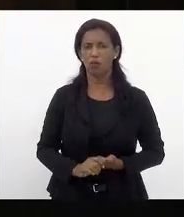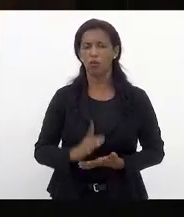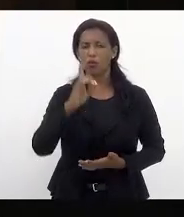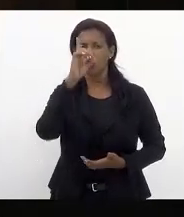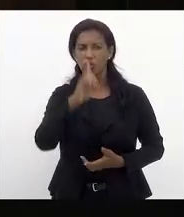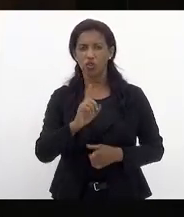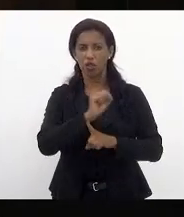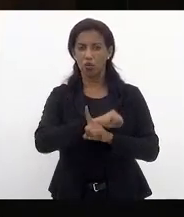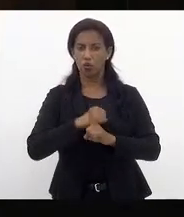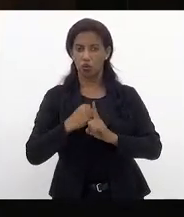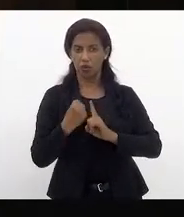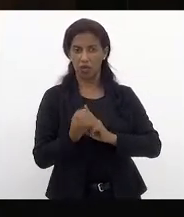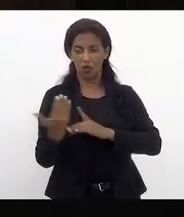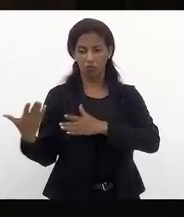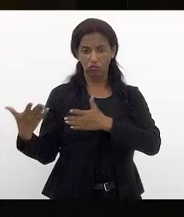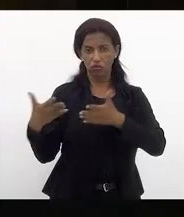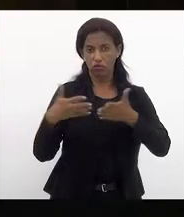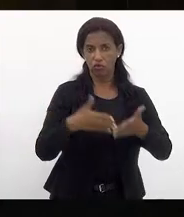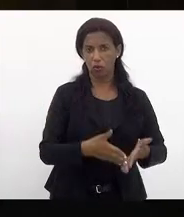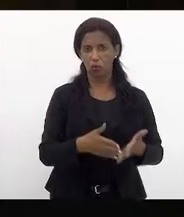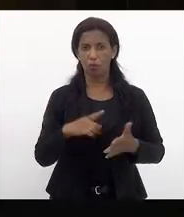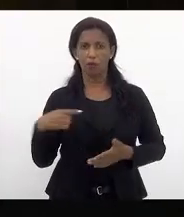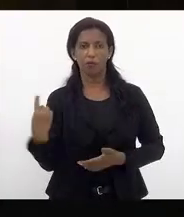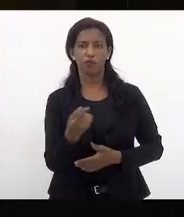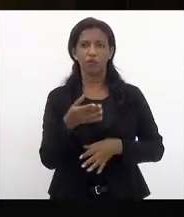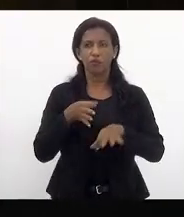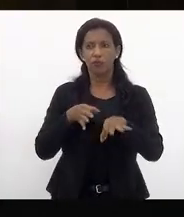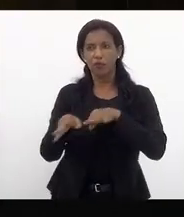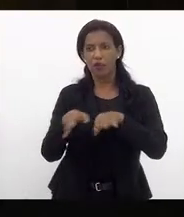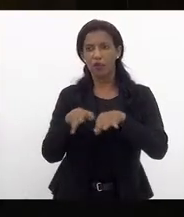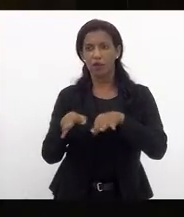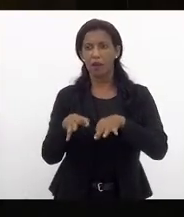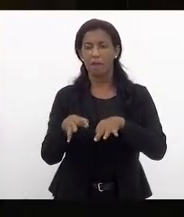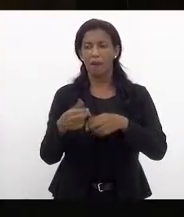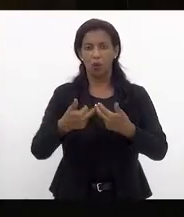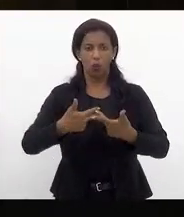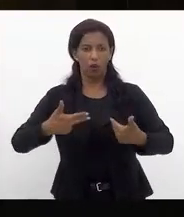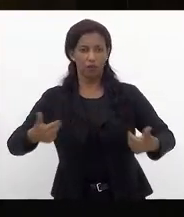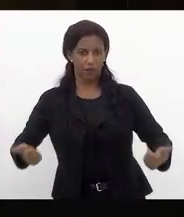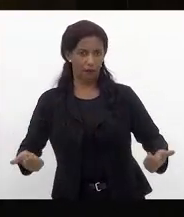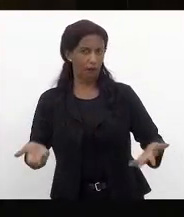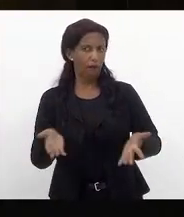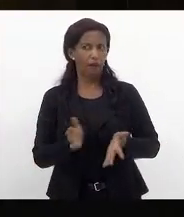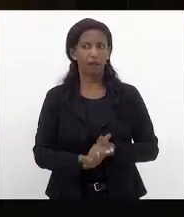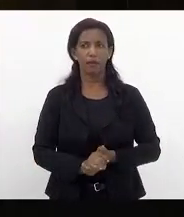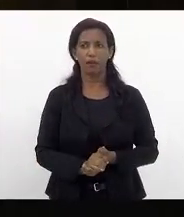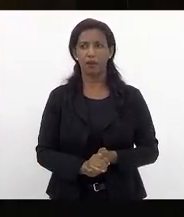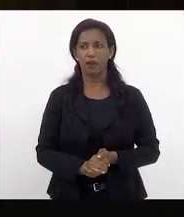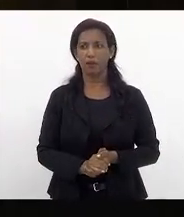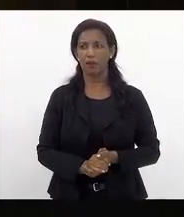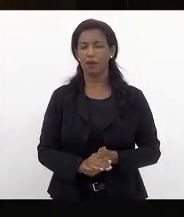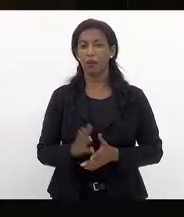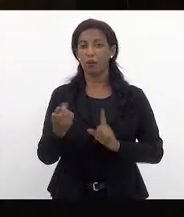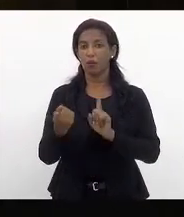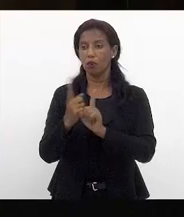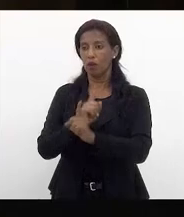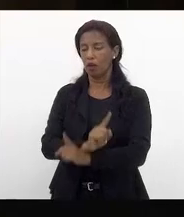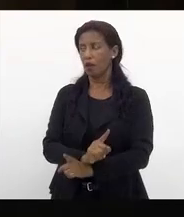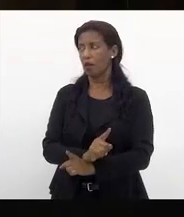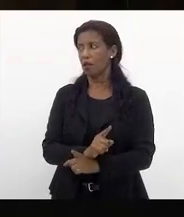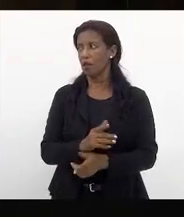direitos sociais chegaram para a gente de maneira mais qualificada? Não, muito pelo contrário,